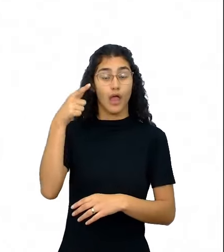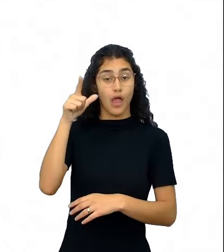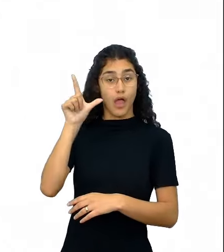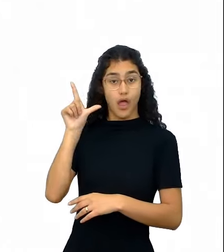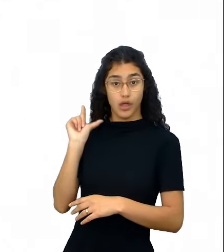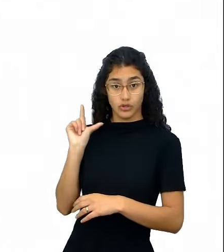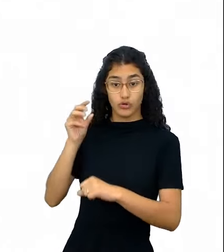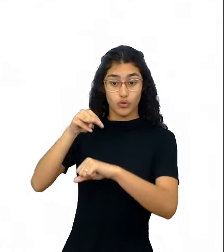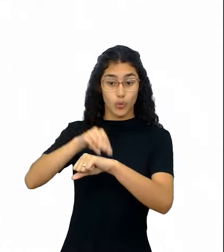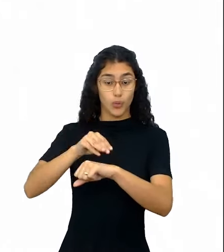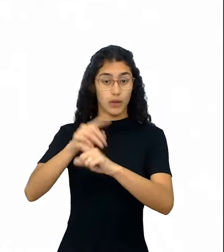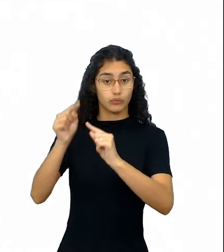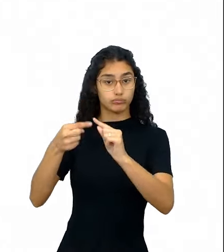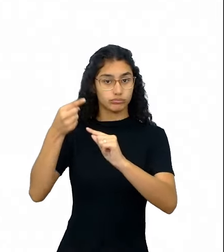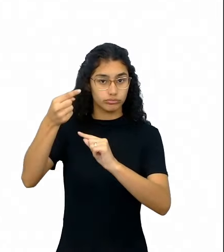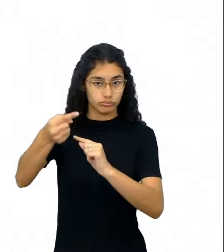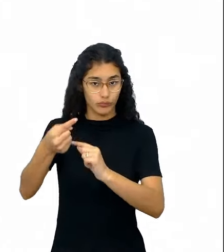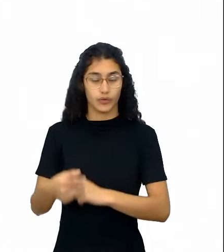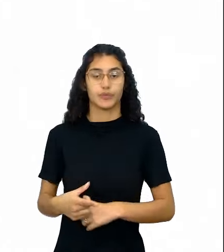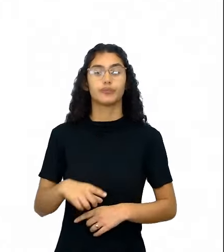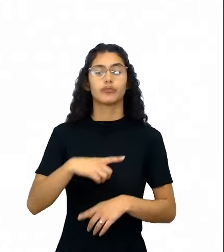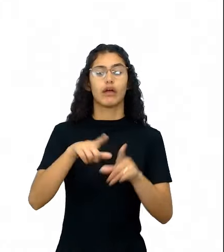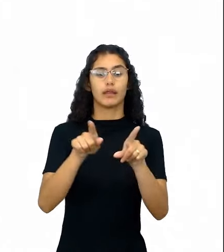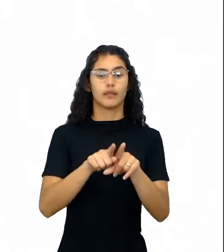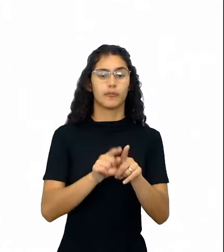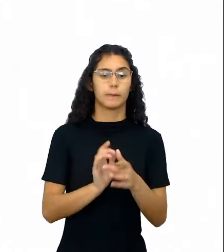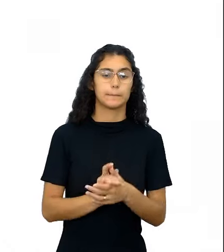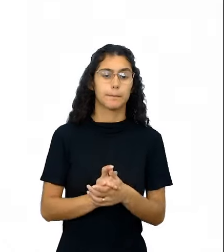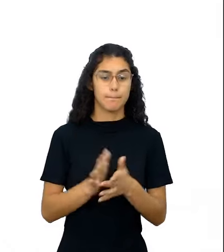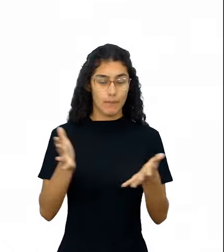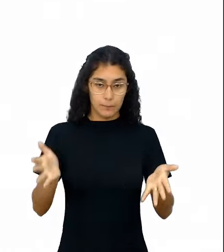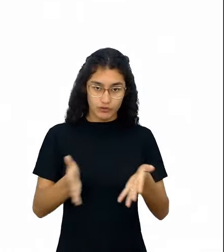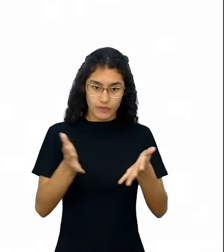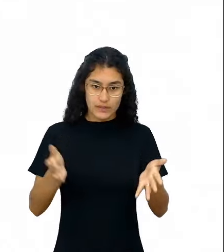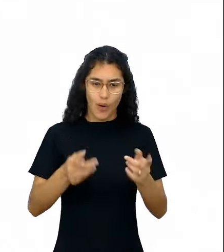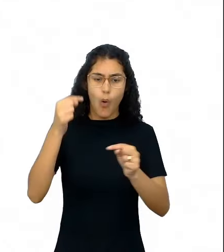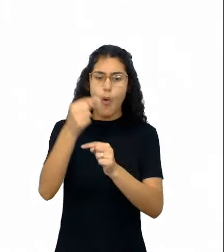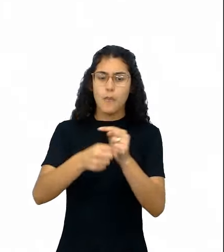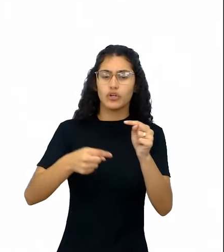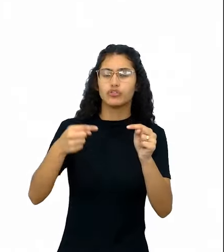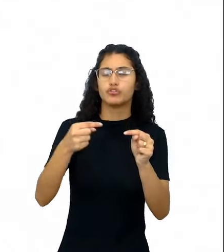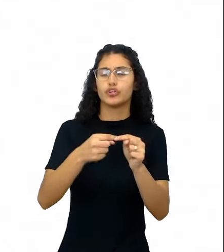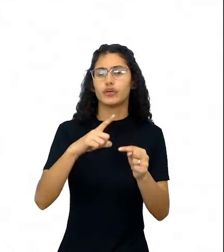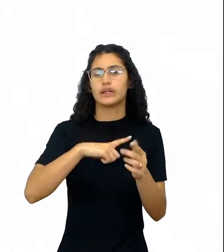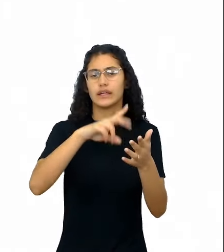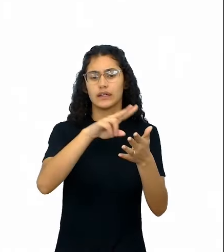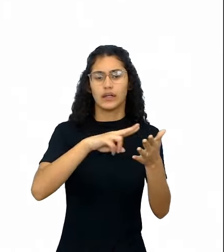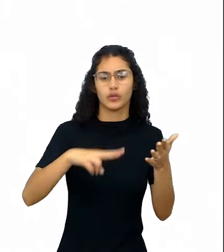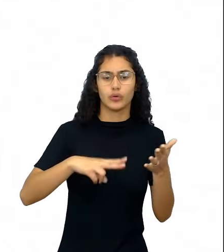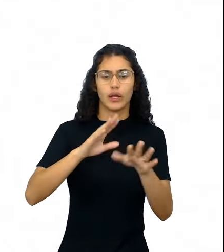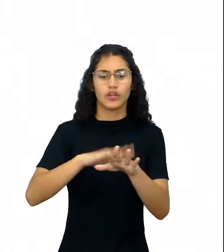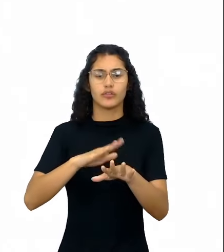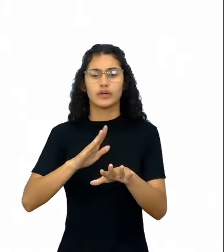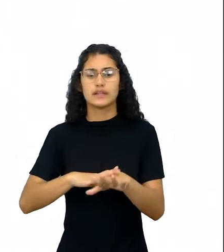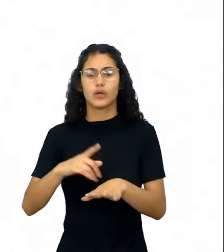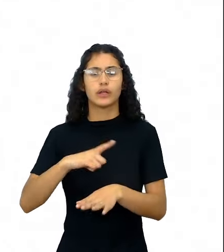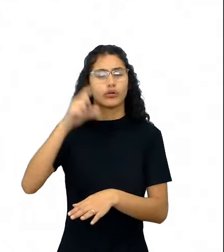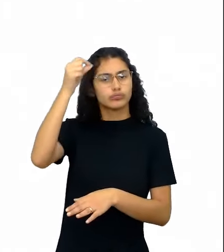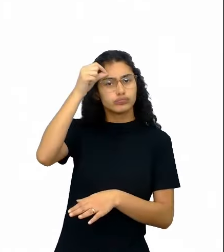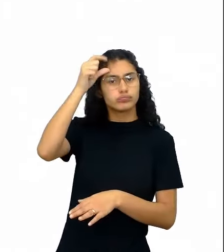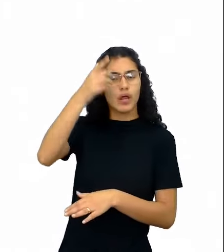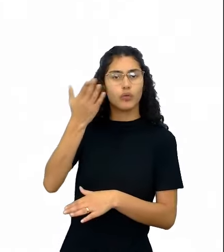momentos que nós devemos levar em consideração. A motivação, o objetivo da leitura, ativação de conhecimentos prévios,